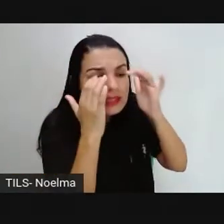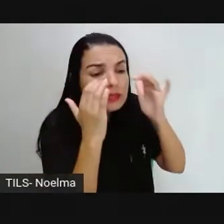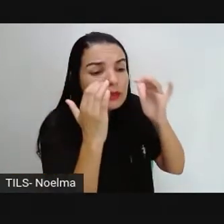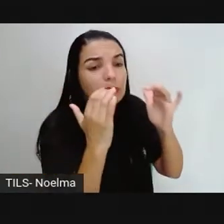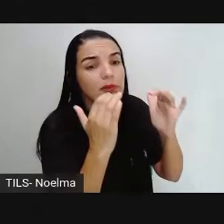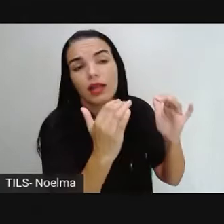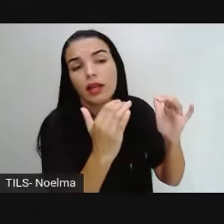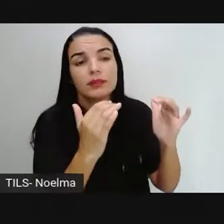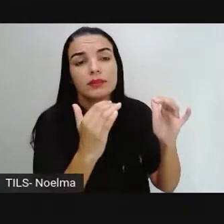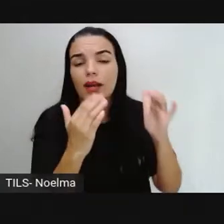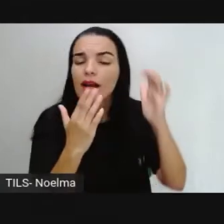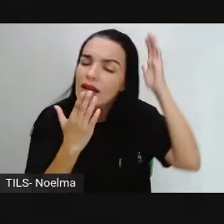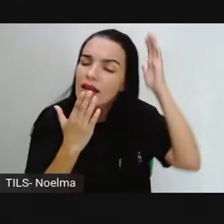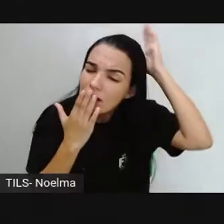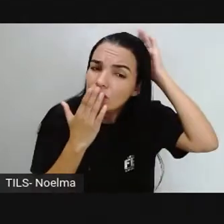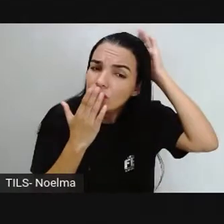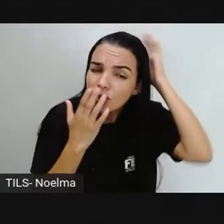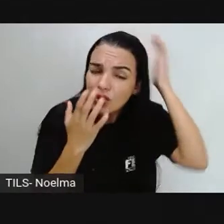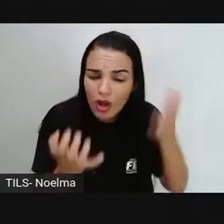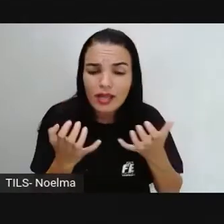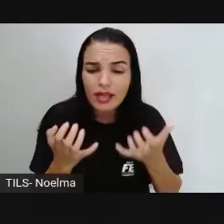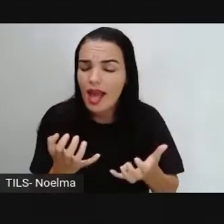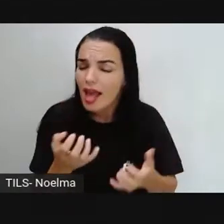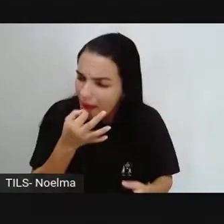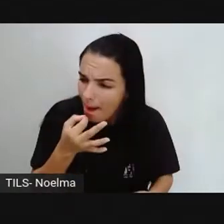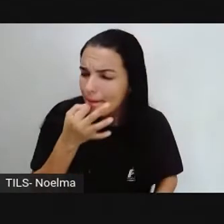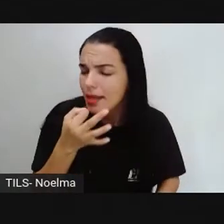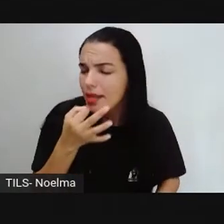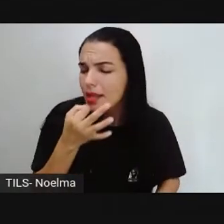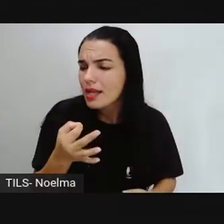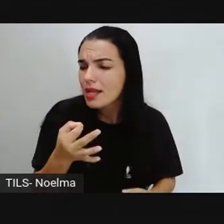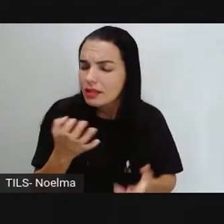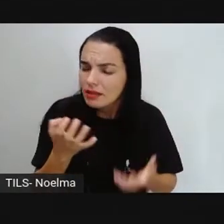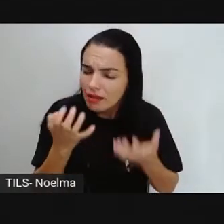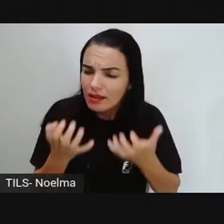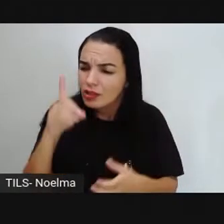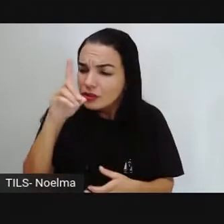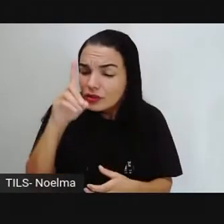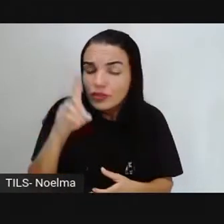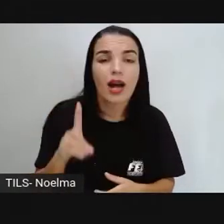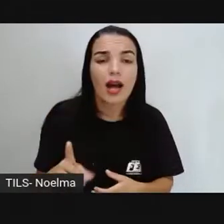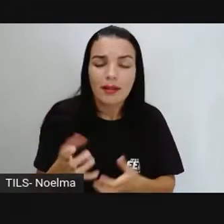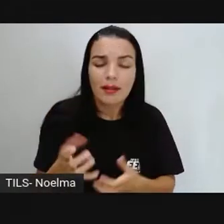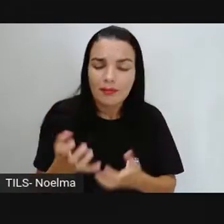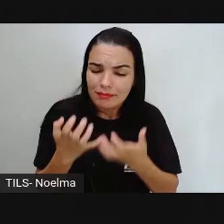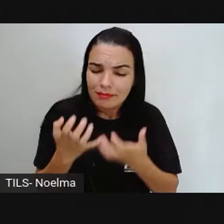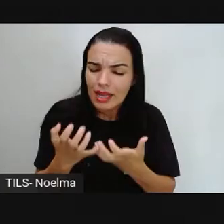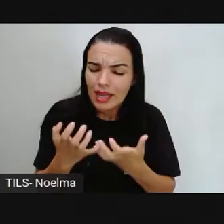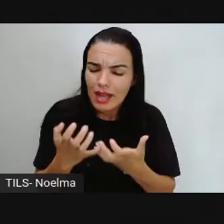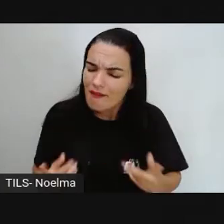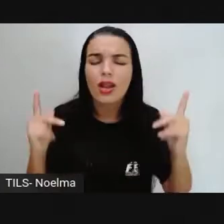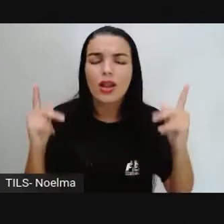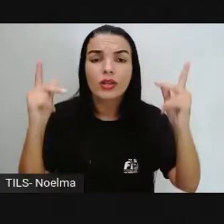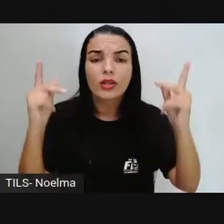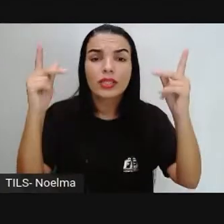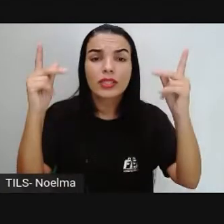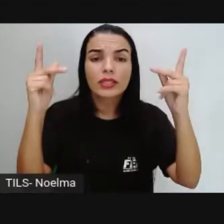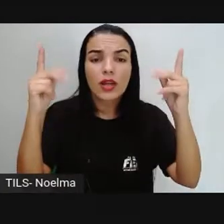respeito, índio quer apito, índio quer direitos, quer